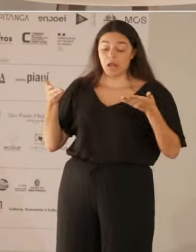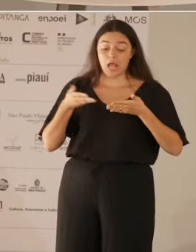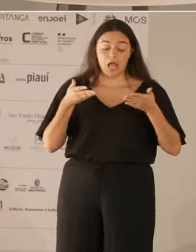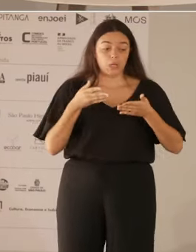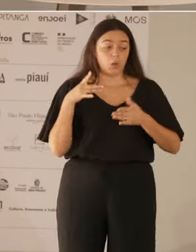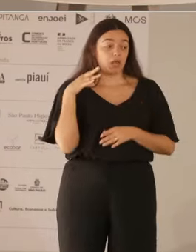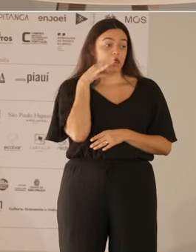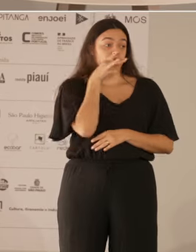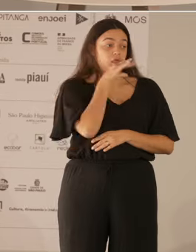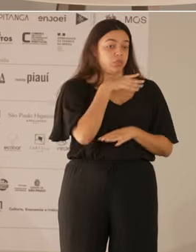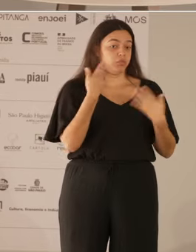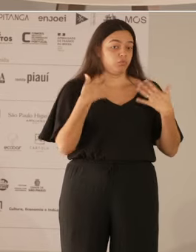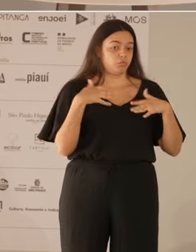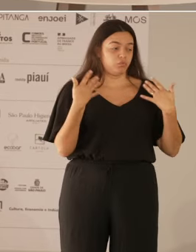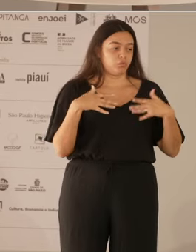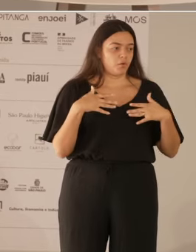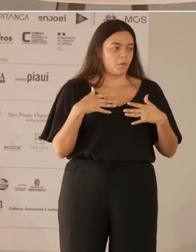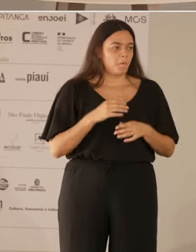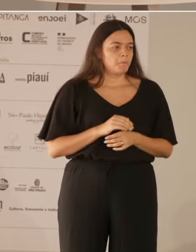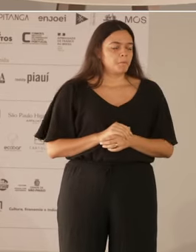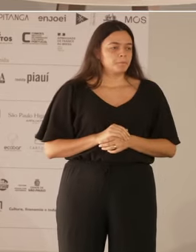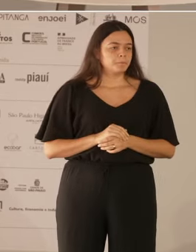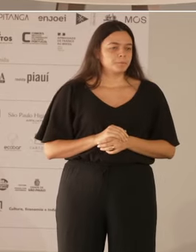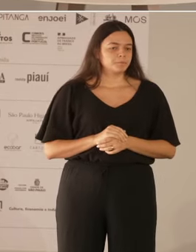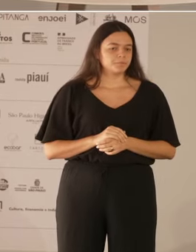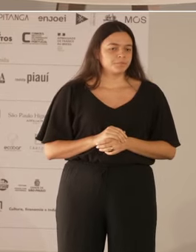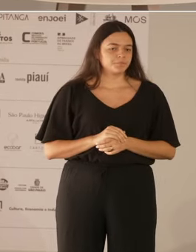né? Então, enfim, isso mostra que